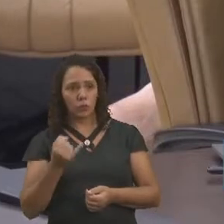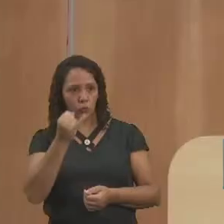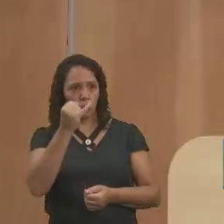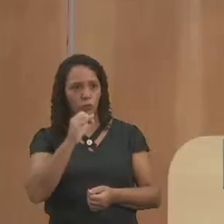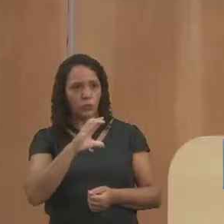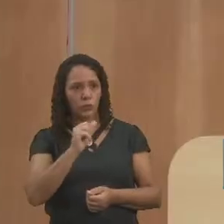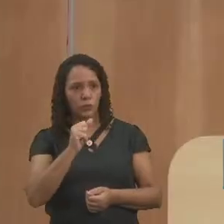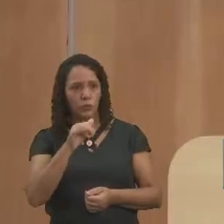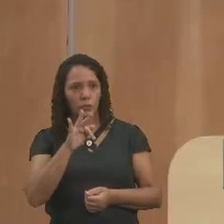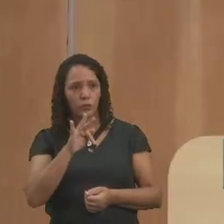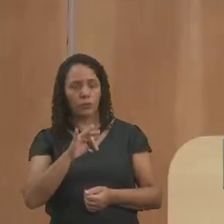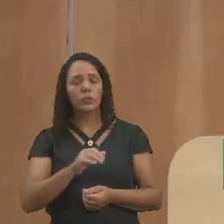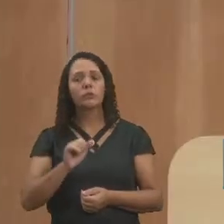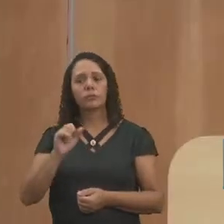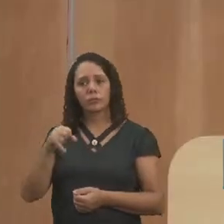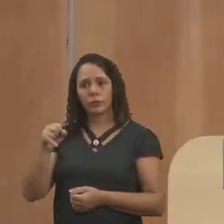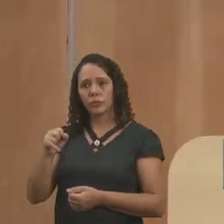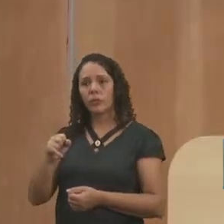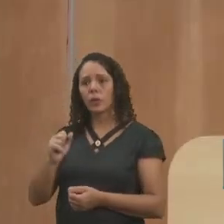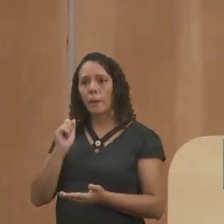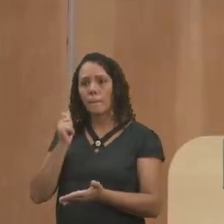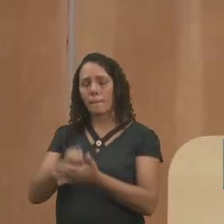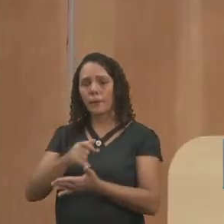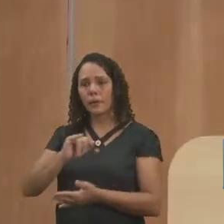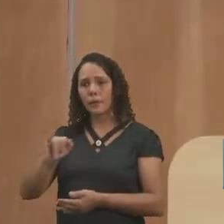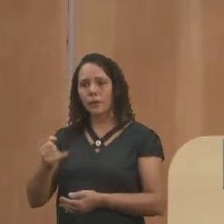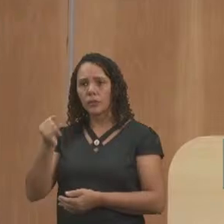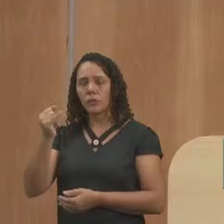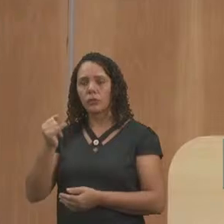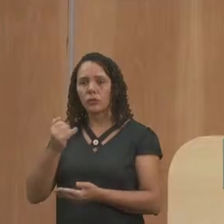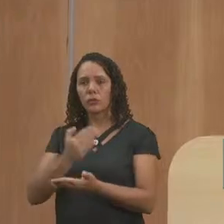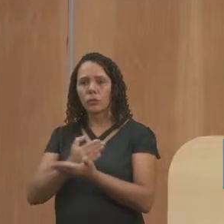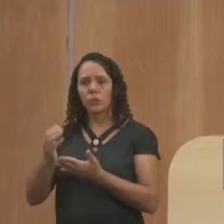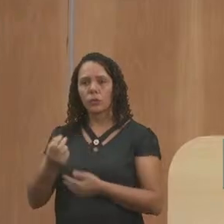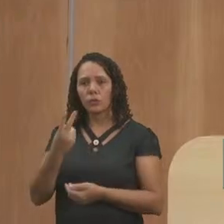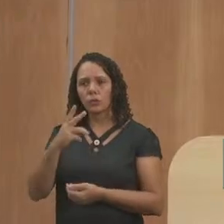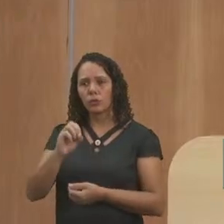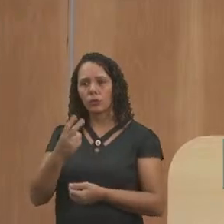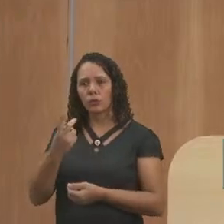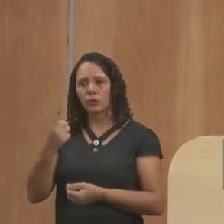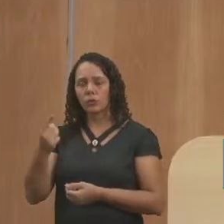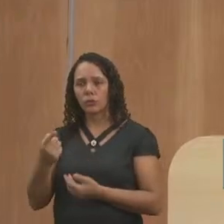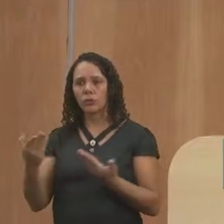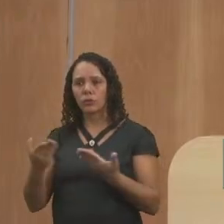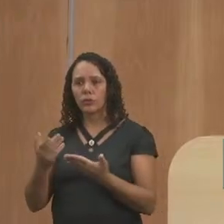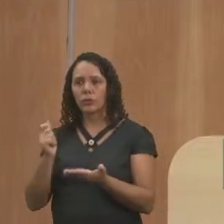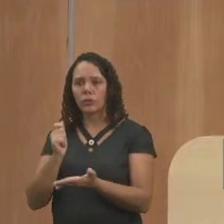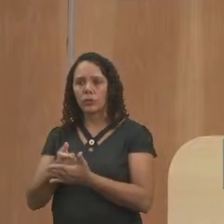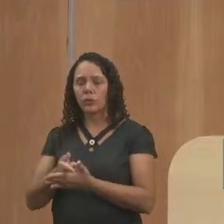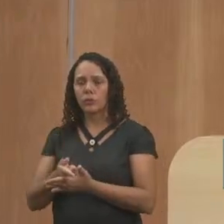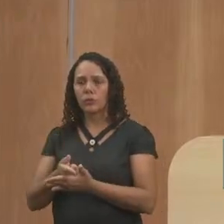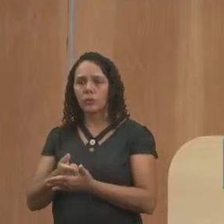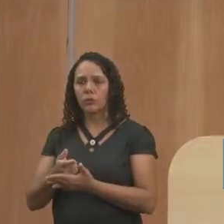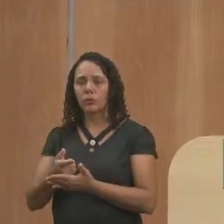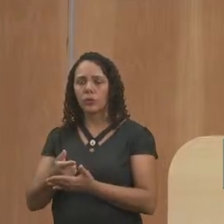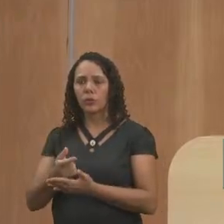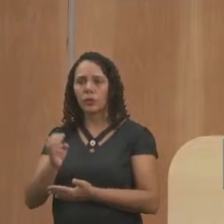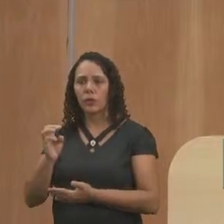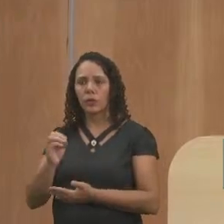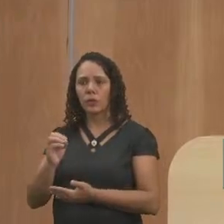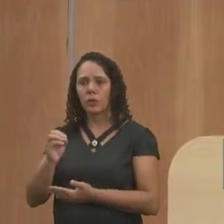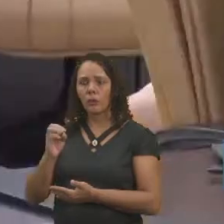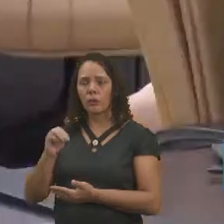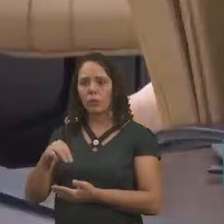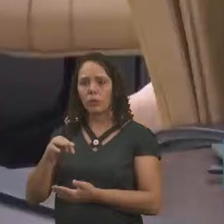Teve alguns juros do CAF? Teve. O município paga juros do CAF desde 2021 e esse ano começa a pagar a amortização.